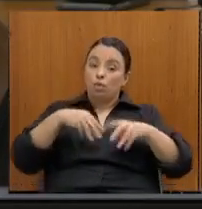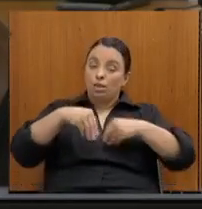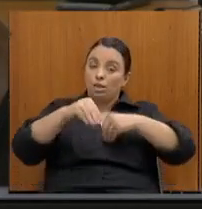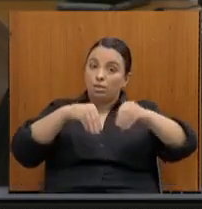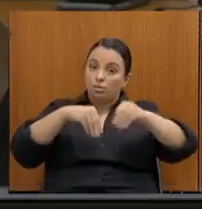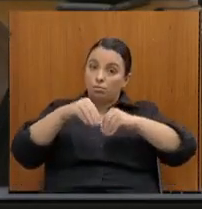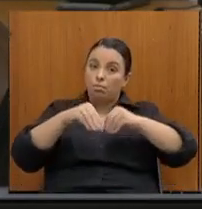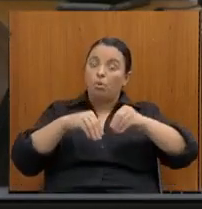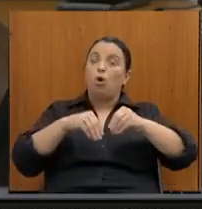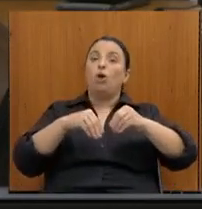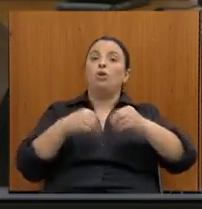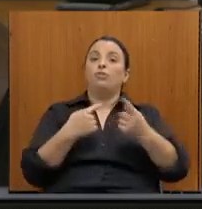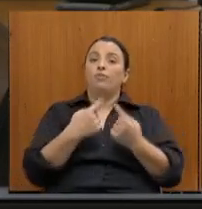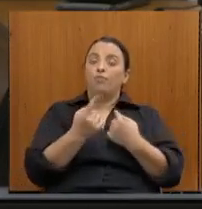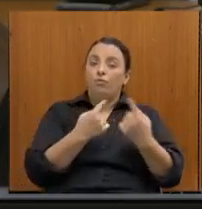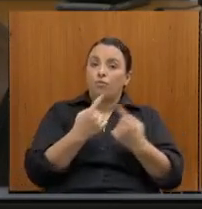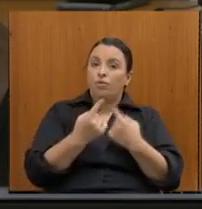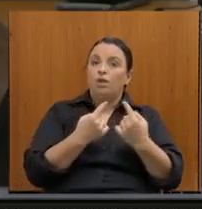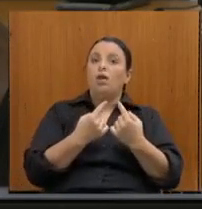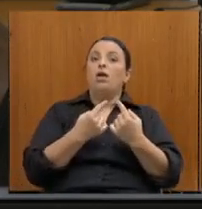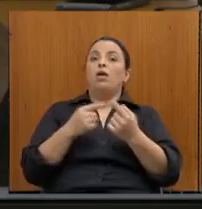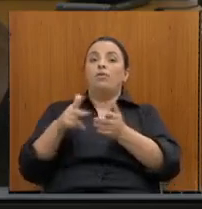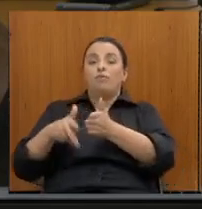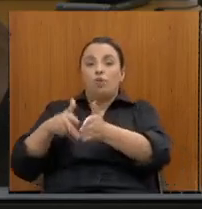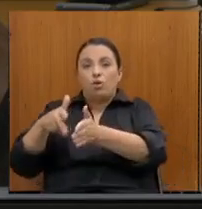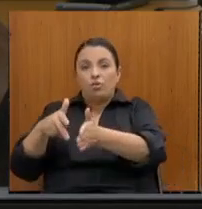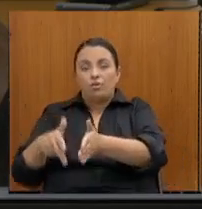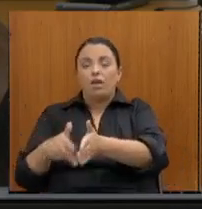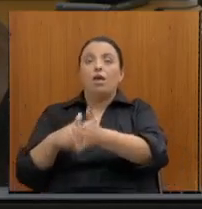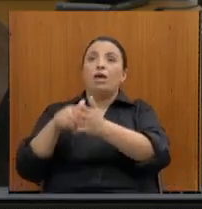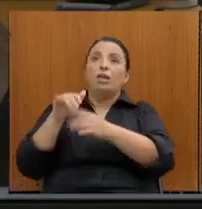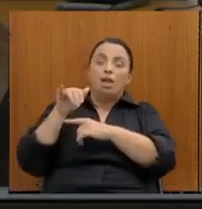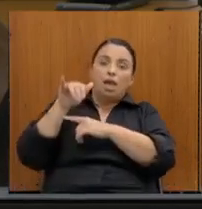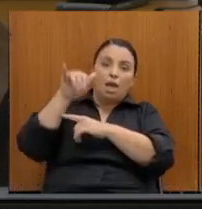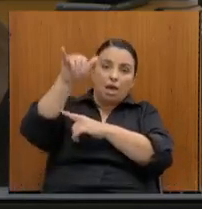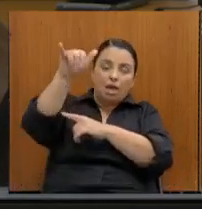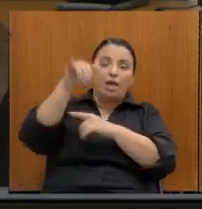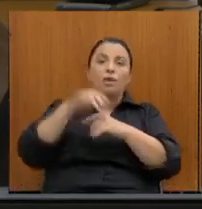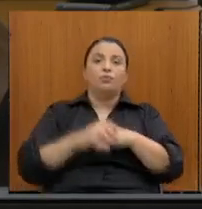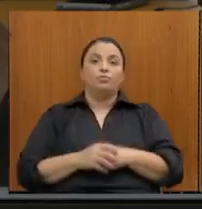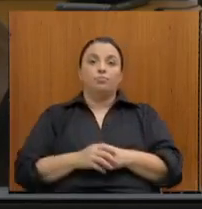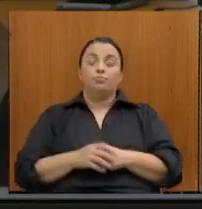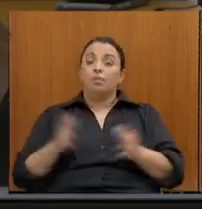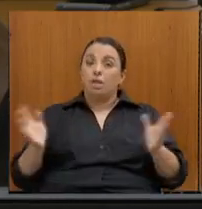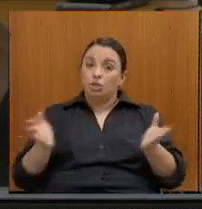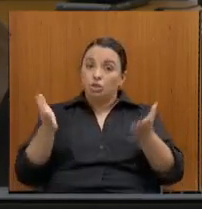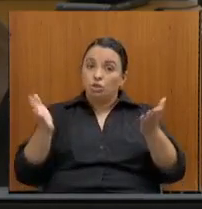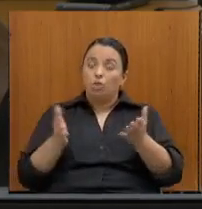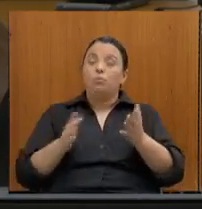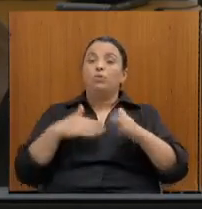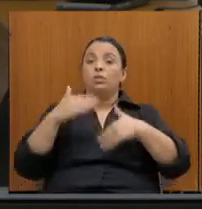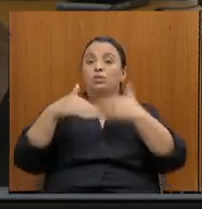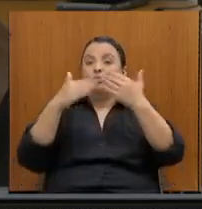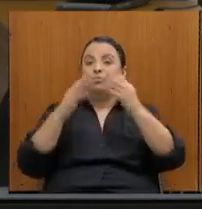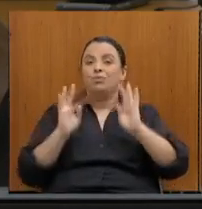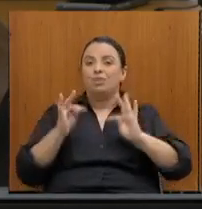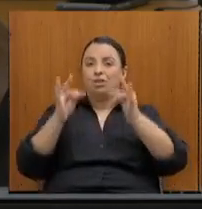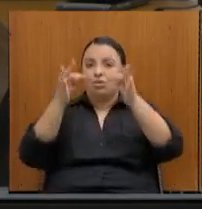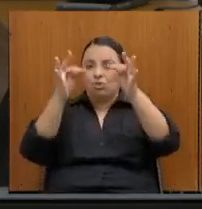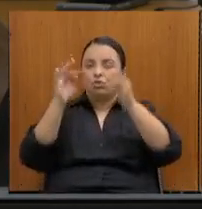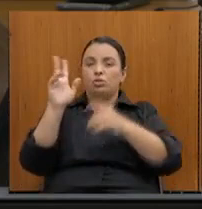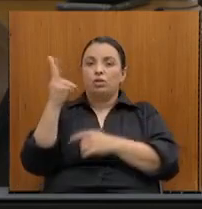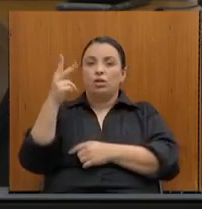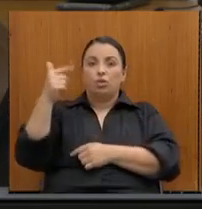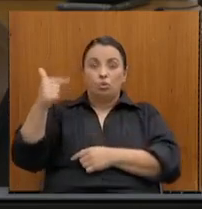Ferroviário e aéreo estímulo ao desenvolvimento tecnológico do hidrogénio Verde